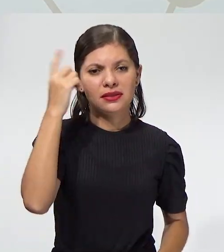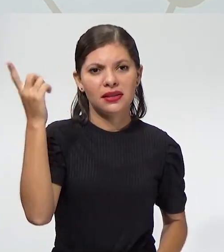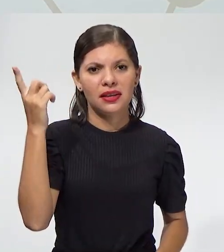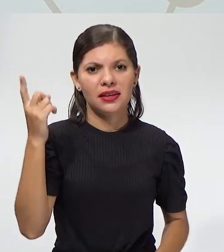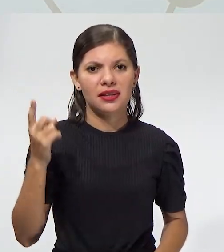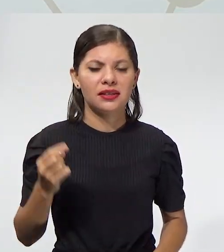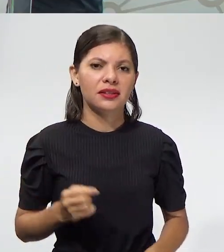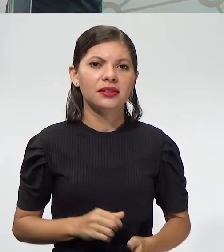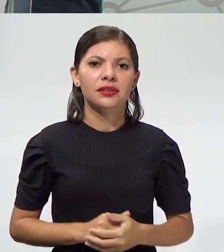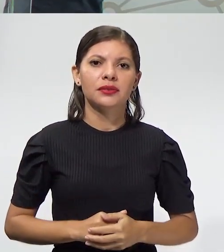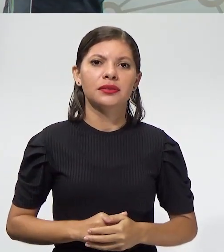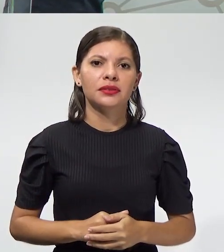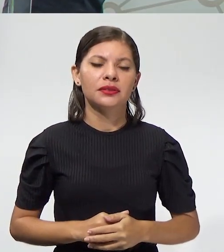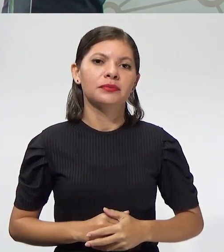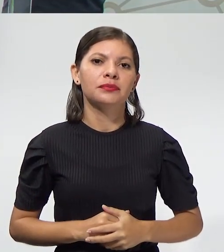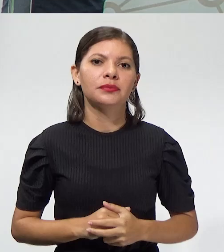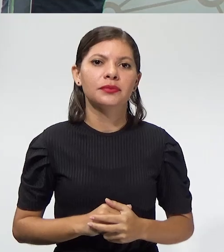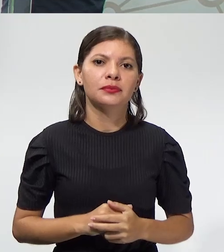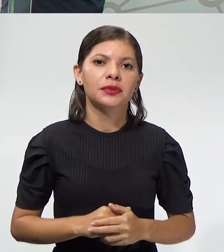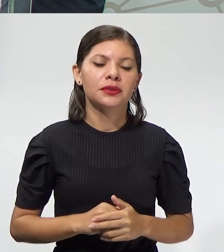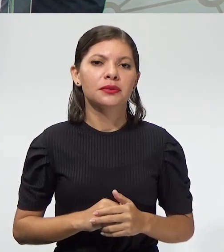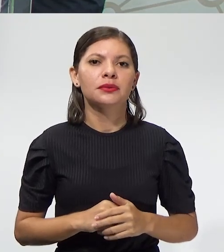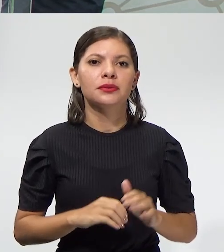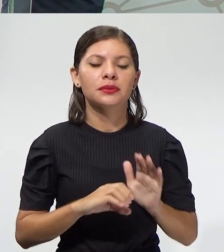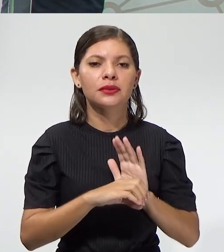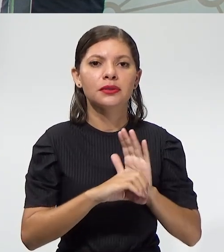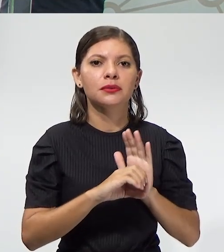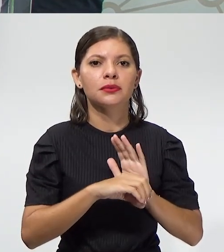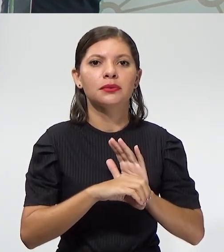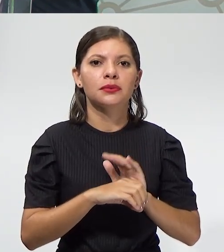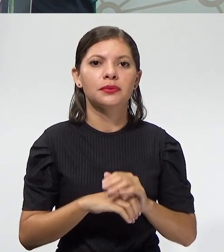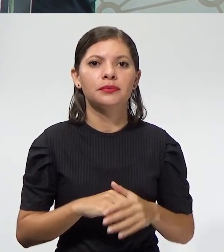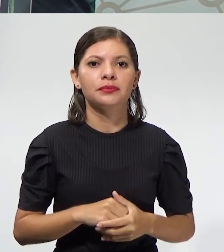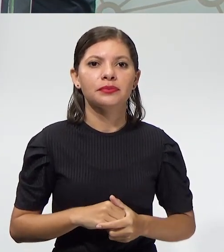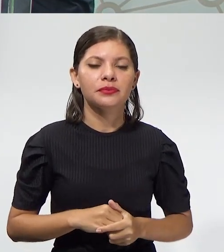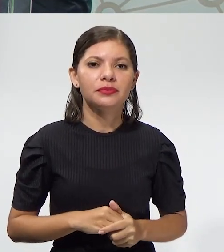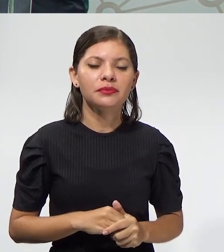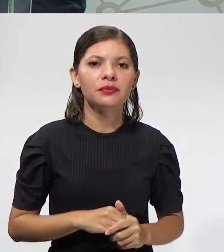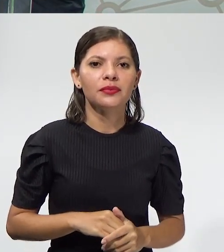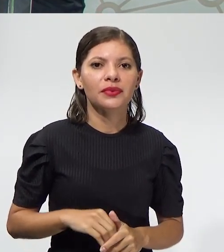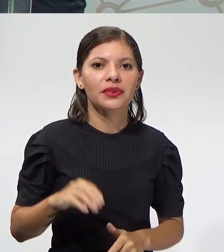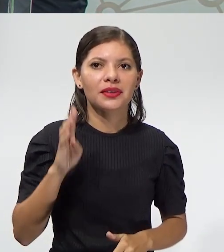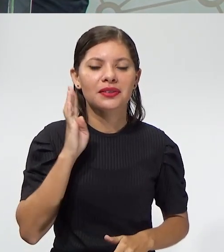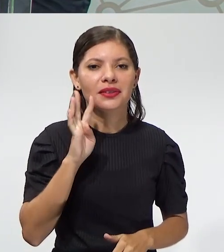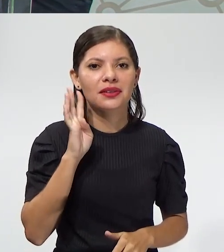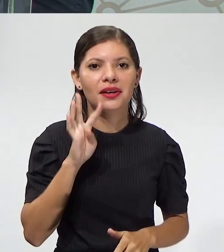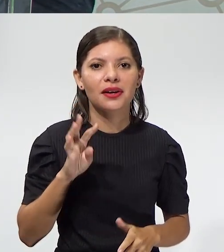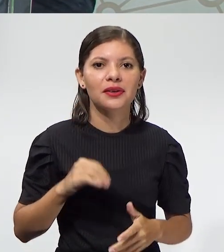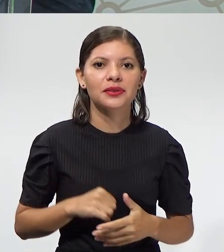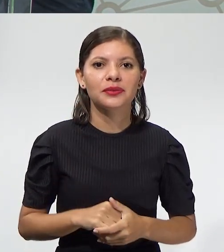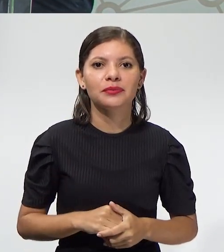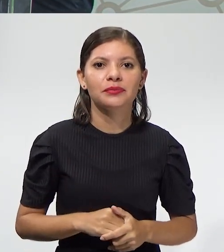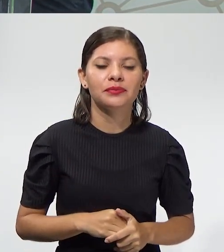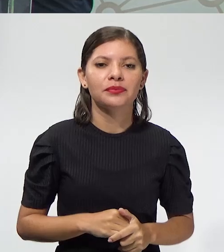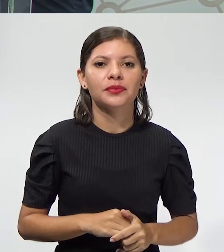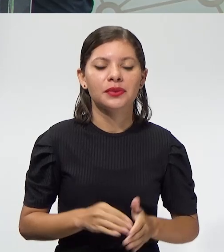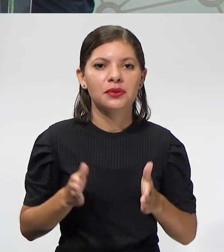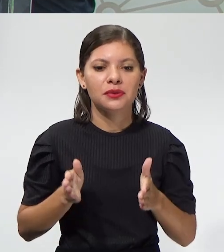estar preso ali naqueles conteúdos, né? Eu acho engraçado, professora, que assim, só para termos